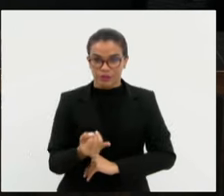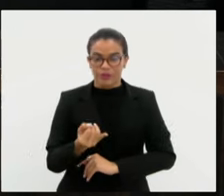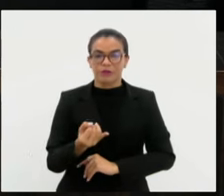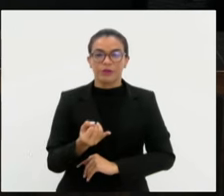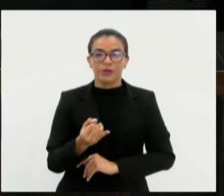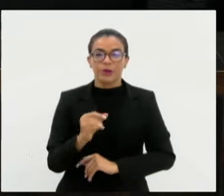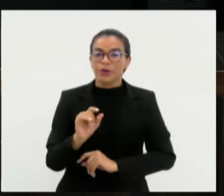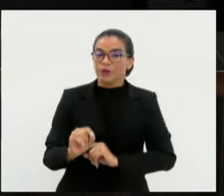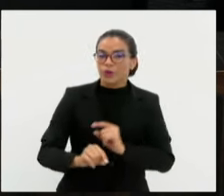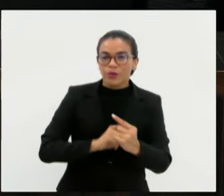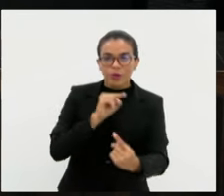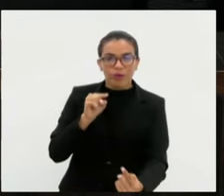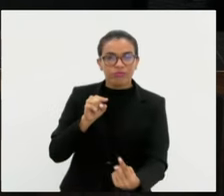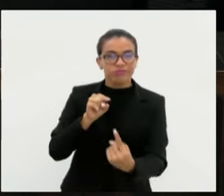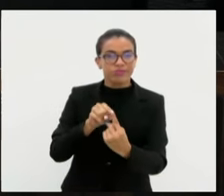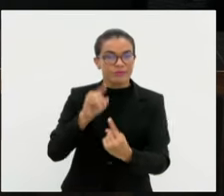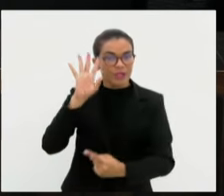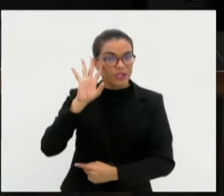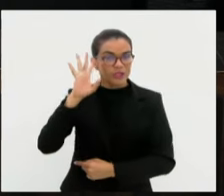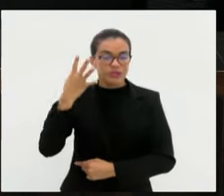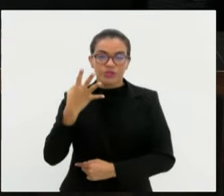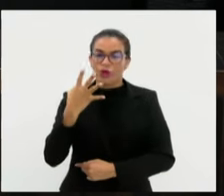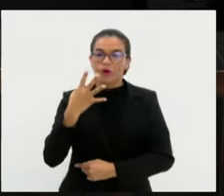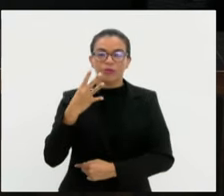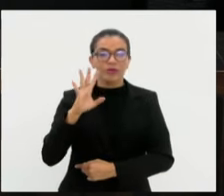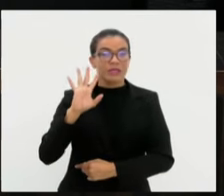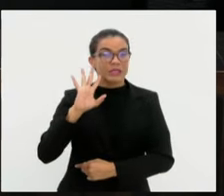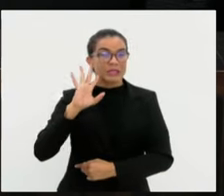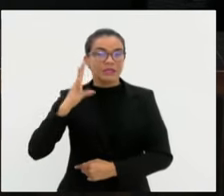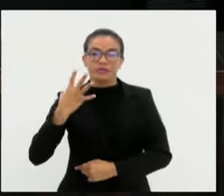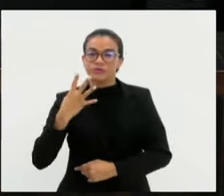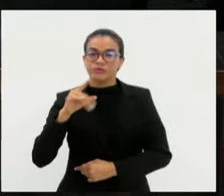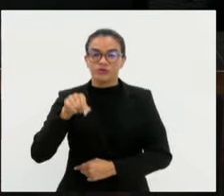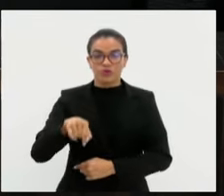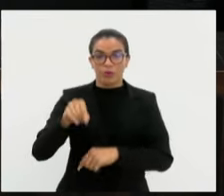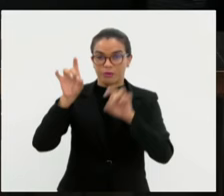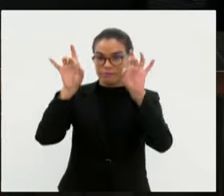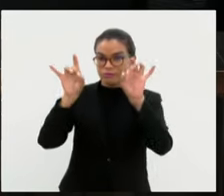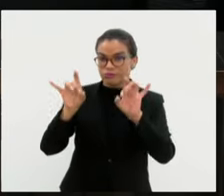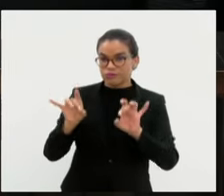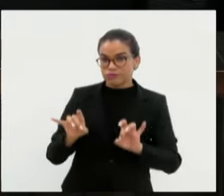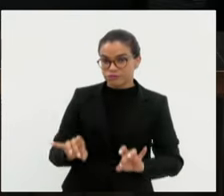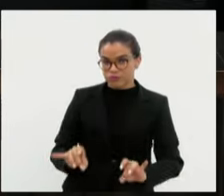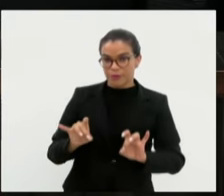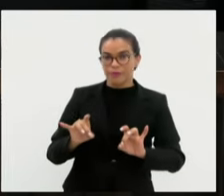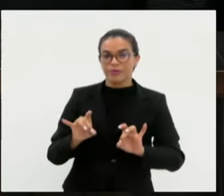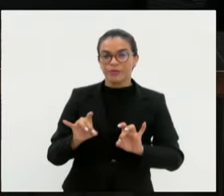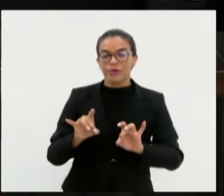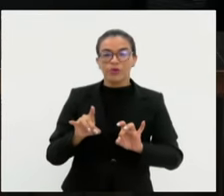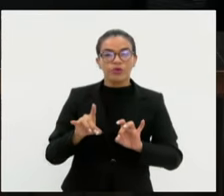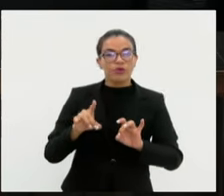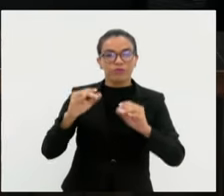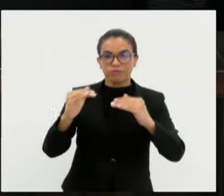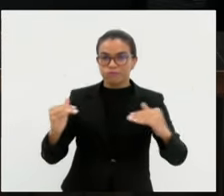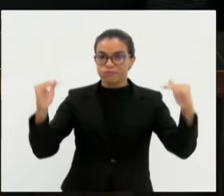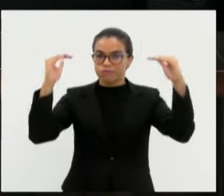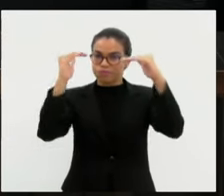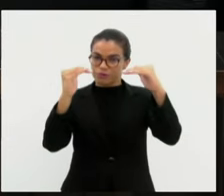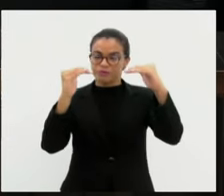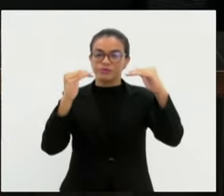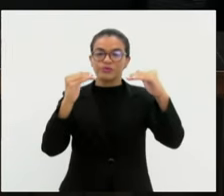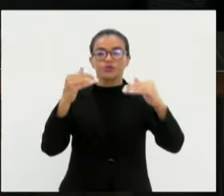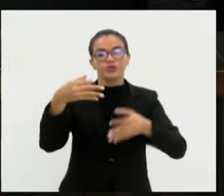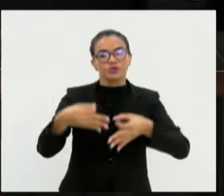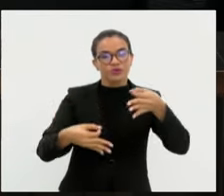que resolve sobre os efeitos da decisão do órgão especial do Egrégio Tribunal de Justiça do Rio de